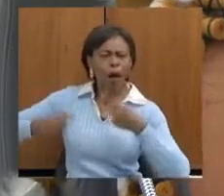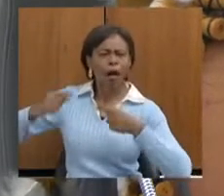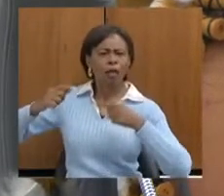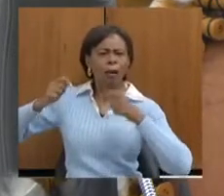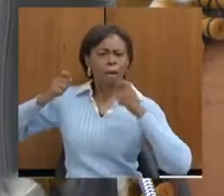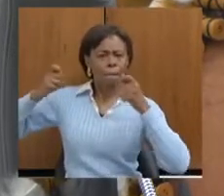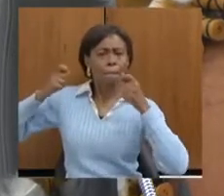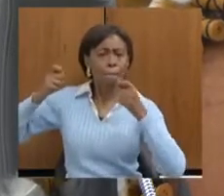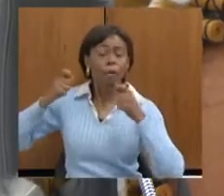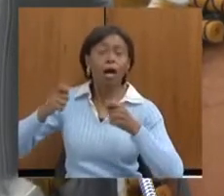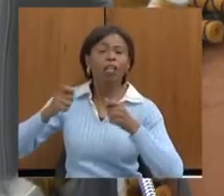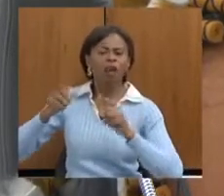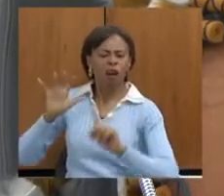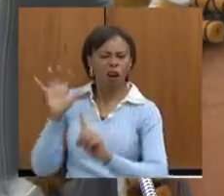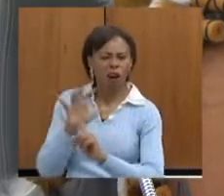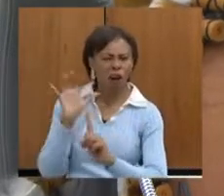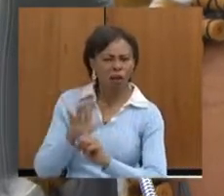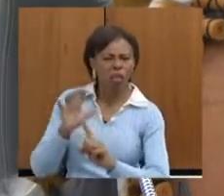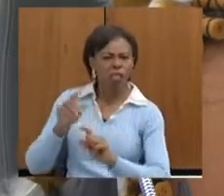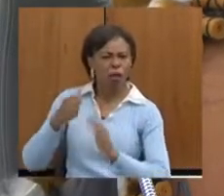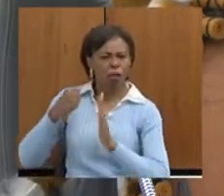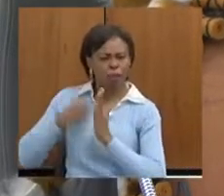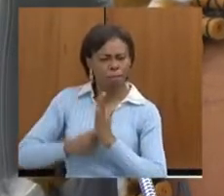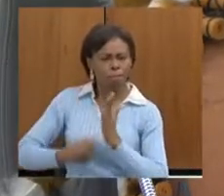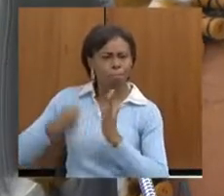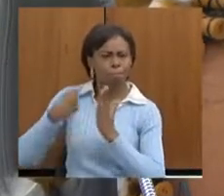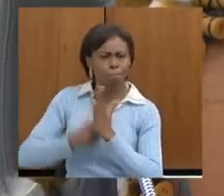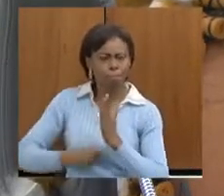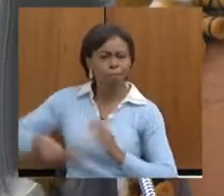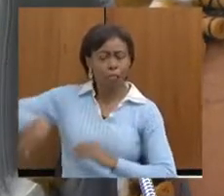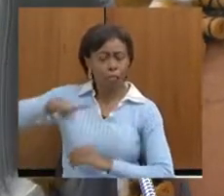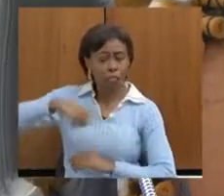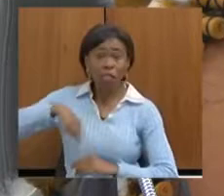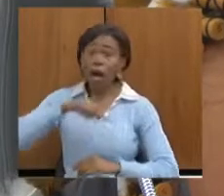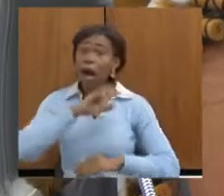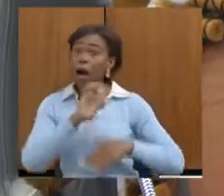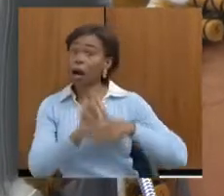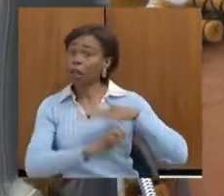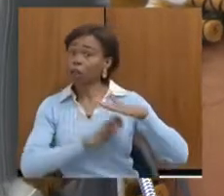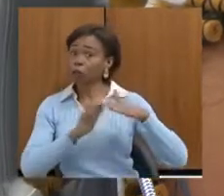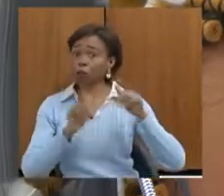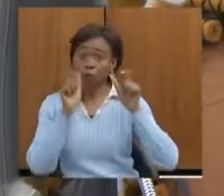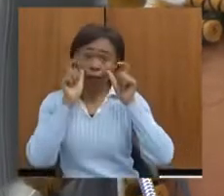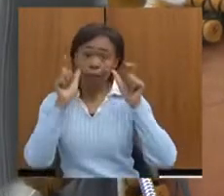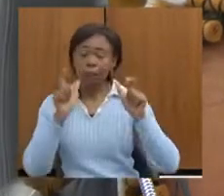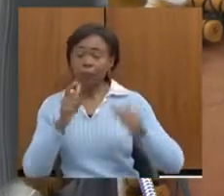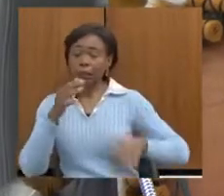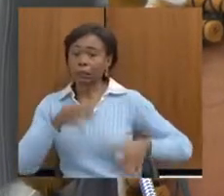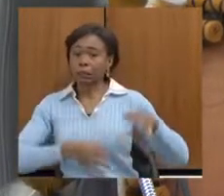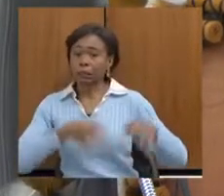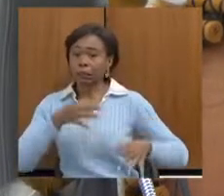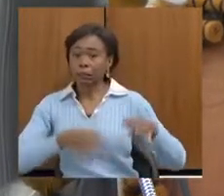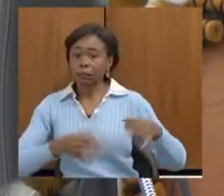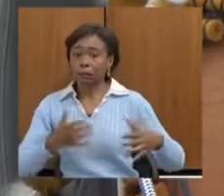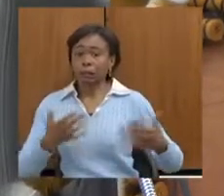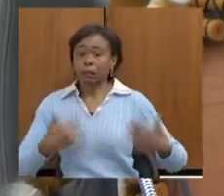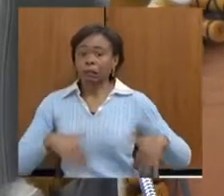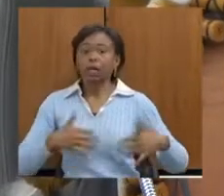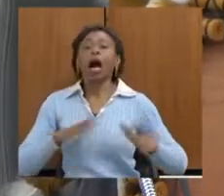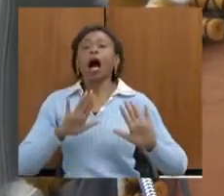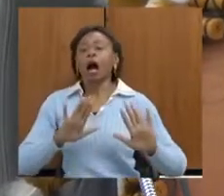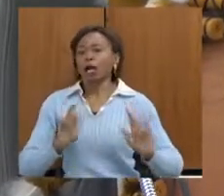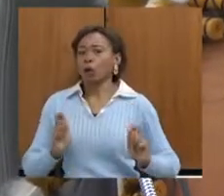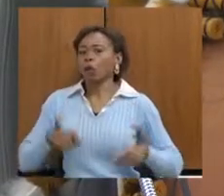depressão que foi gerando essa reação das empresas e da justiça e que possibilitou esses